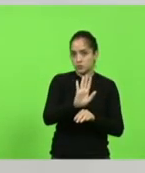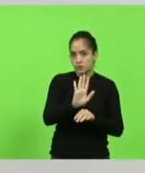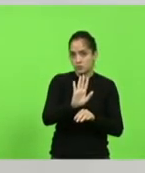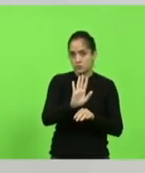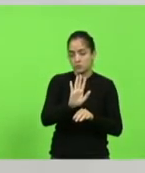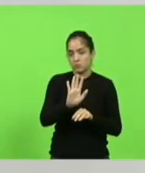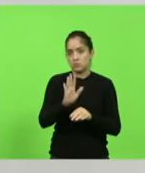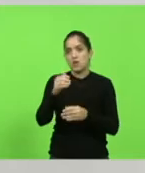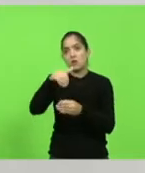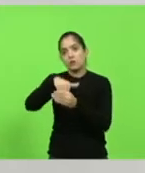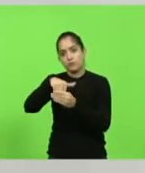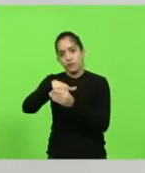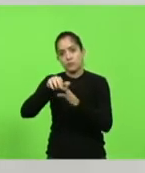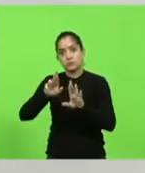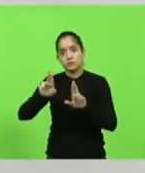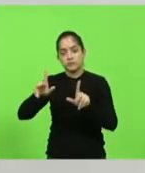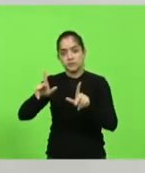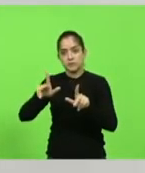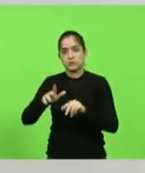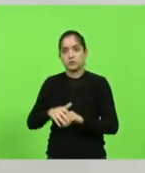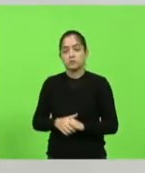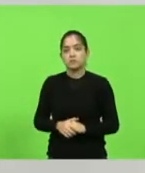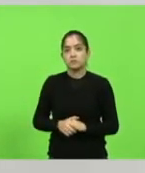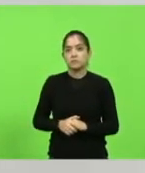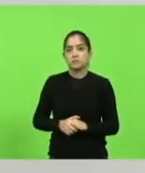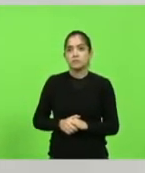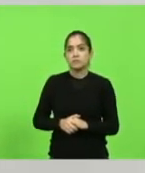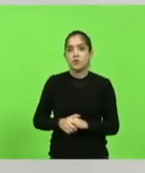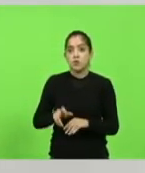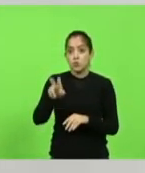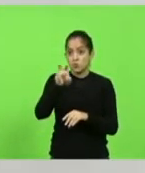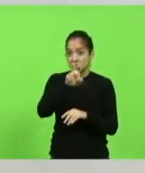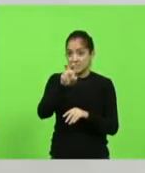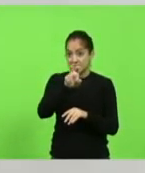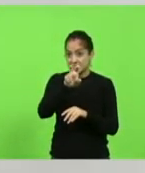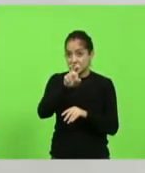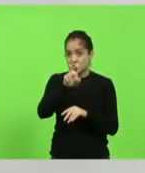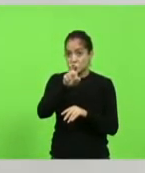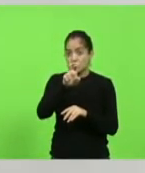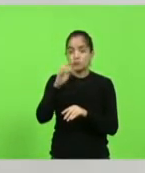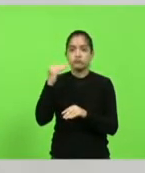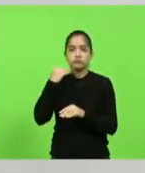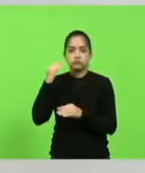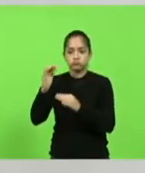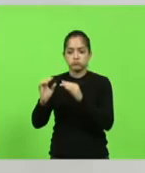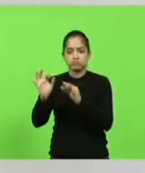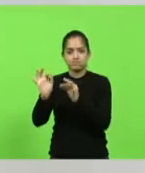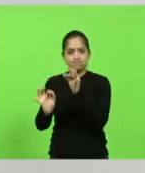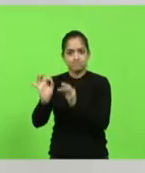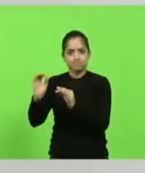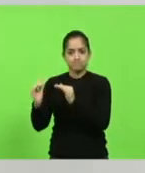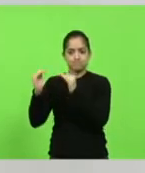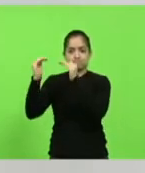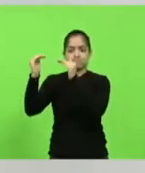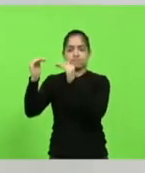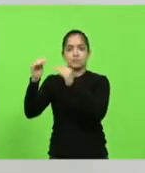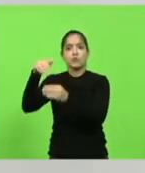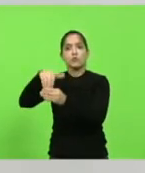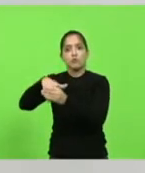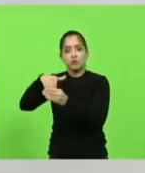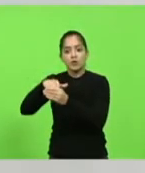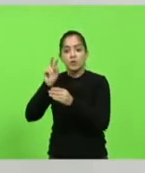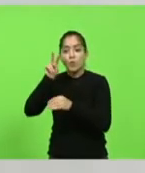o voto é diferente. Os 5 desembargadores votaram com olhar